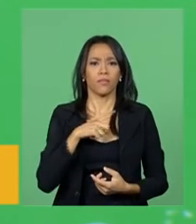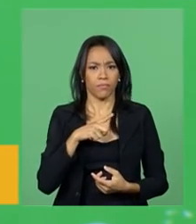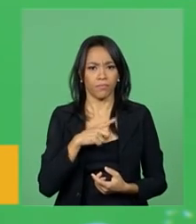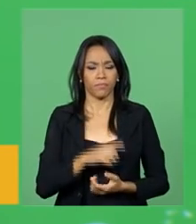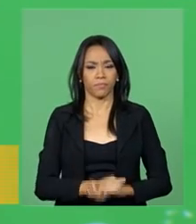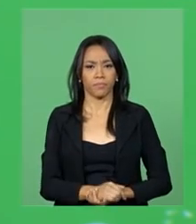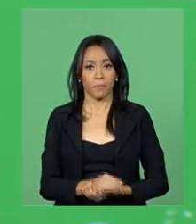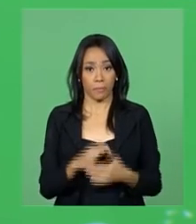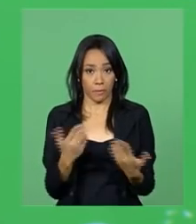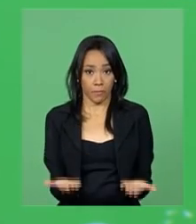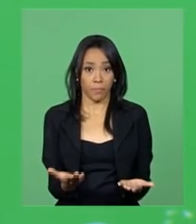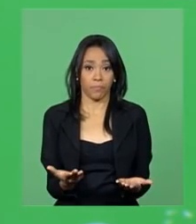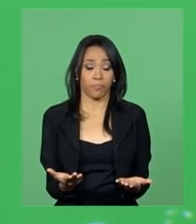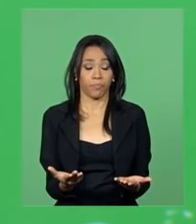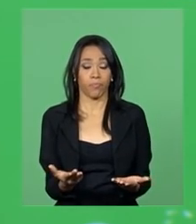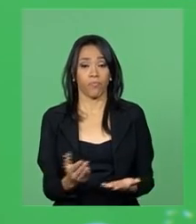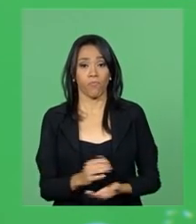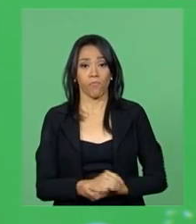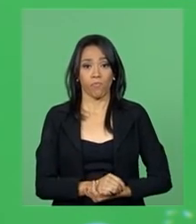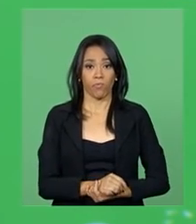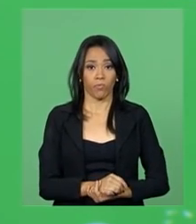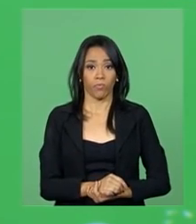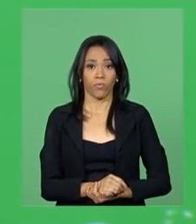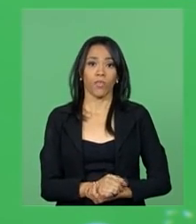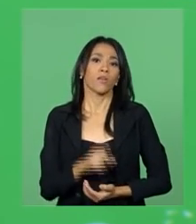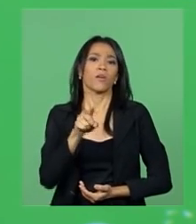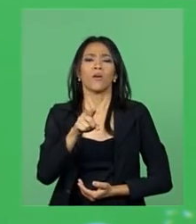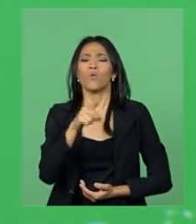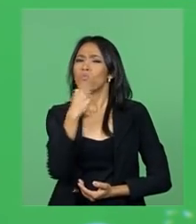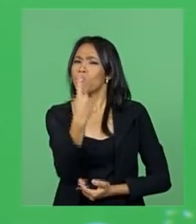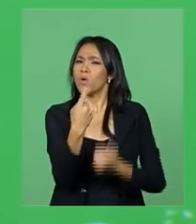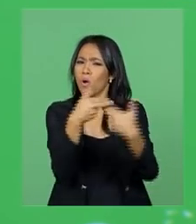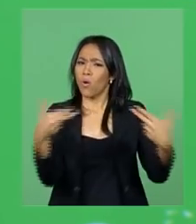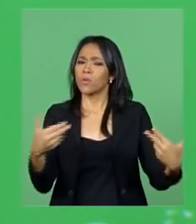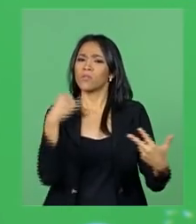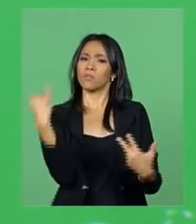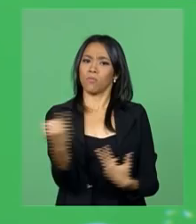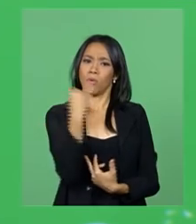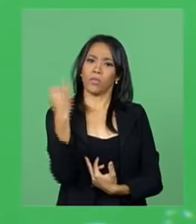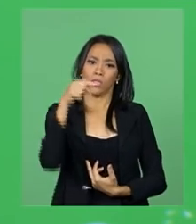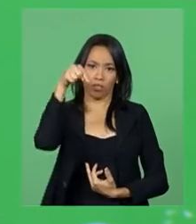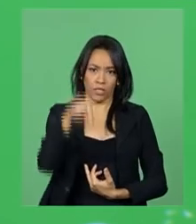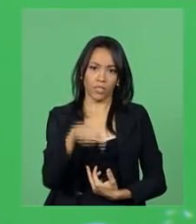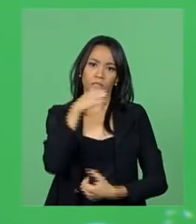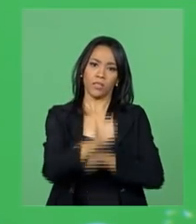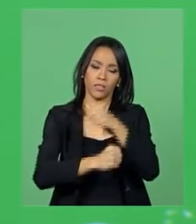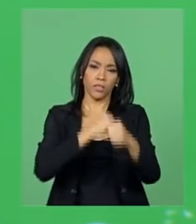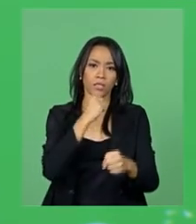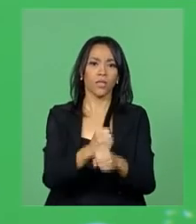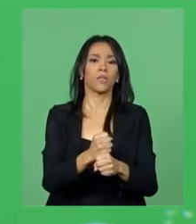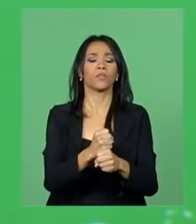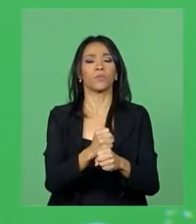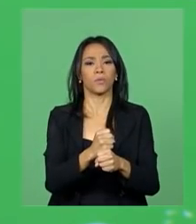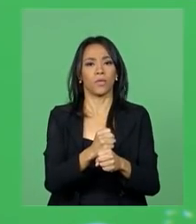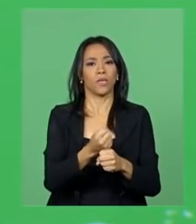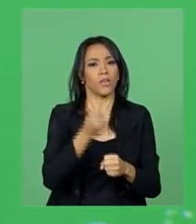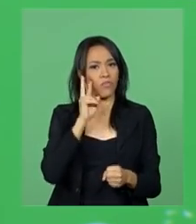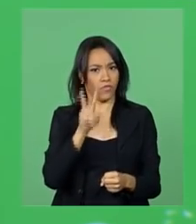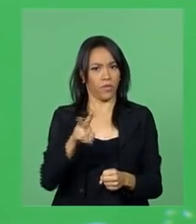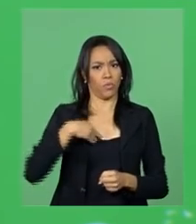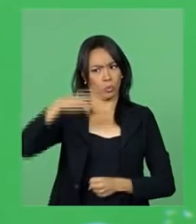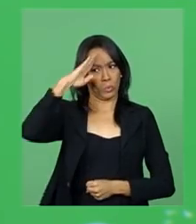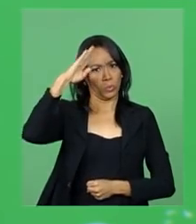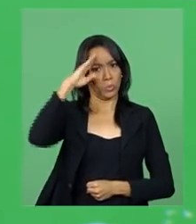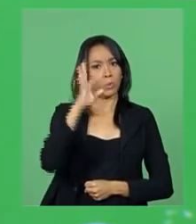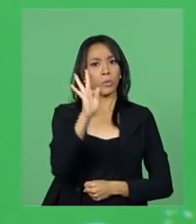singulares. E um destaque importante desse ano, observamos ali do tenente falando, que ele